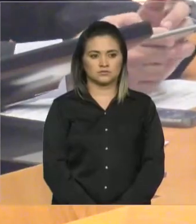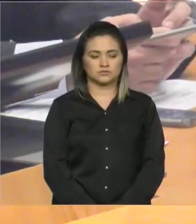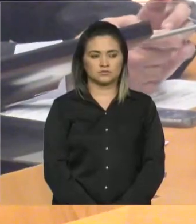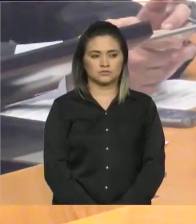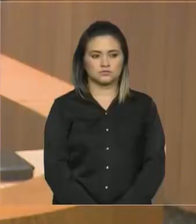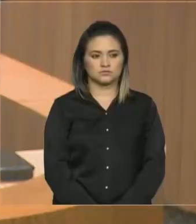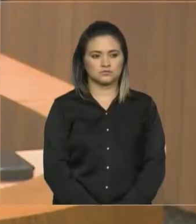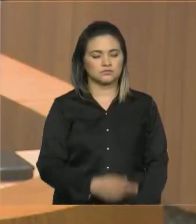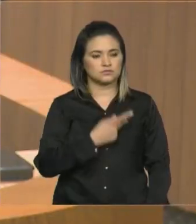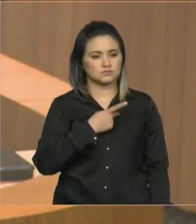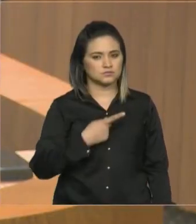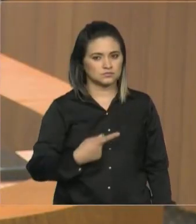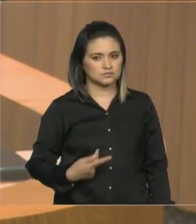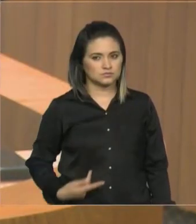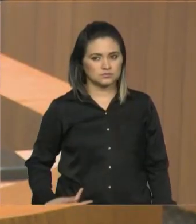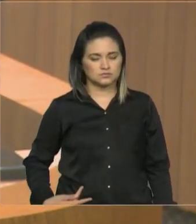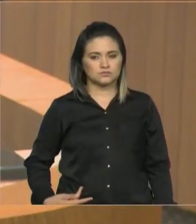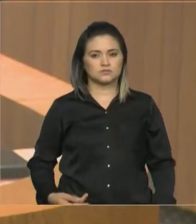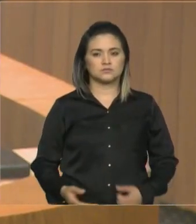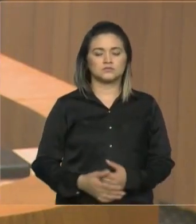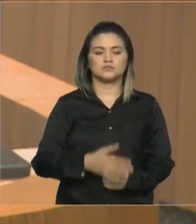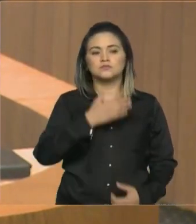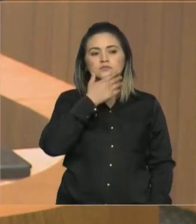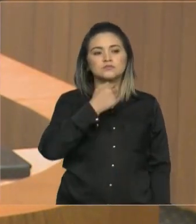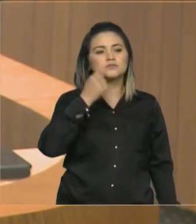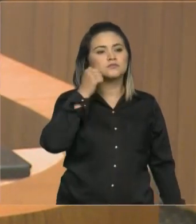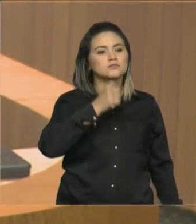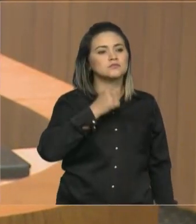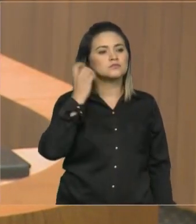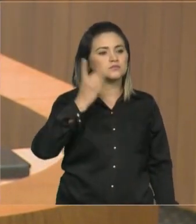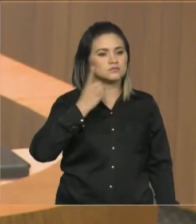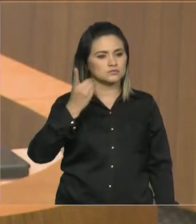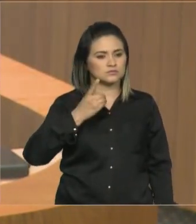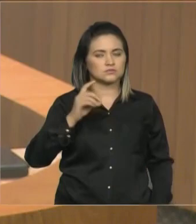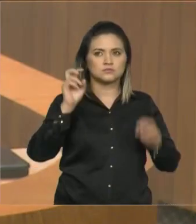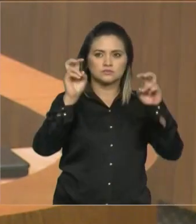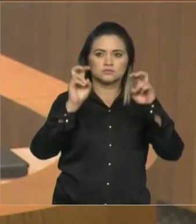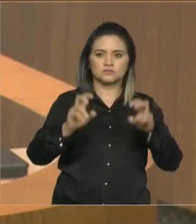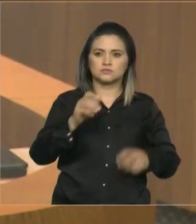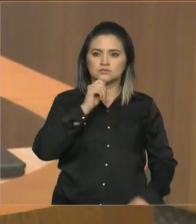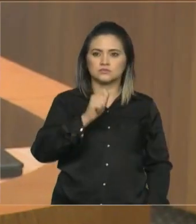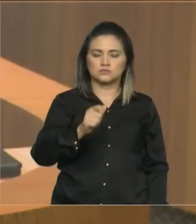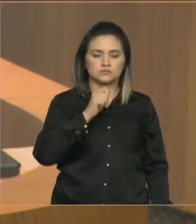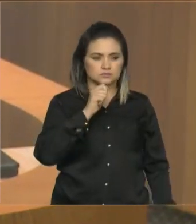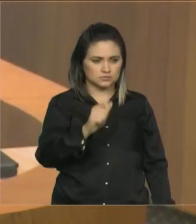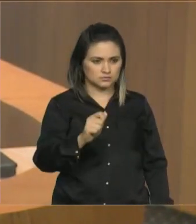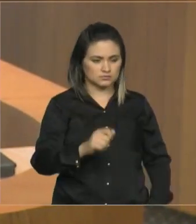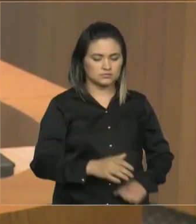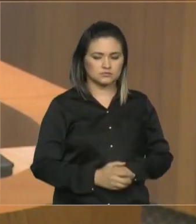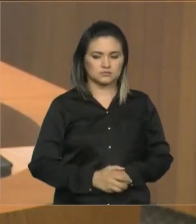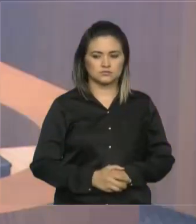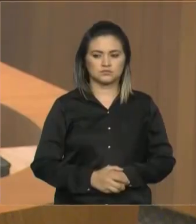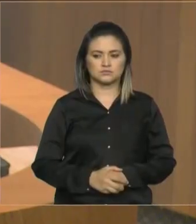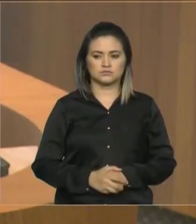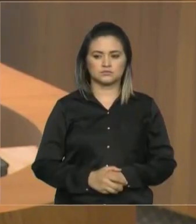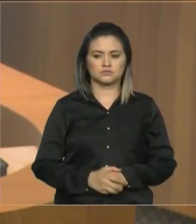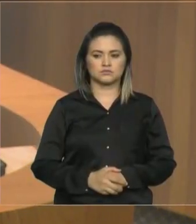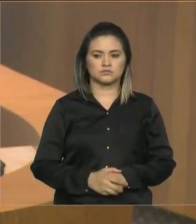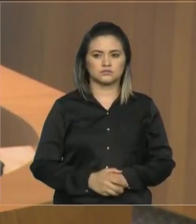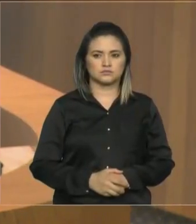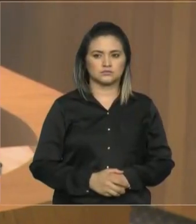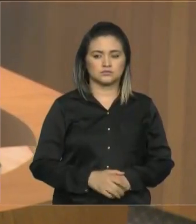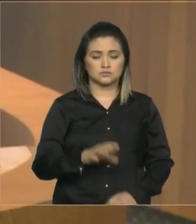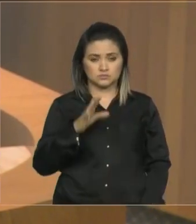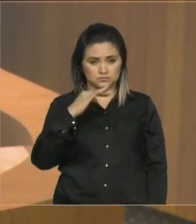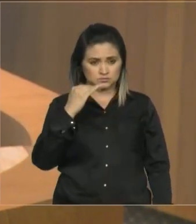Senhor presidente, senhoras e senhores deputados, galeria, imprensa, nunca no Brasil